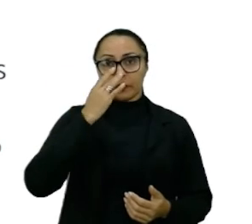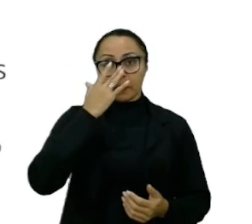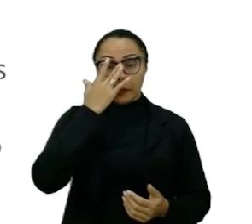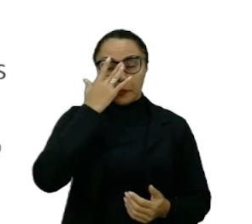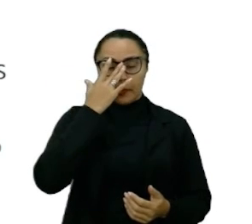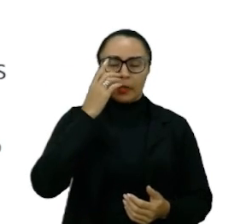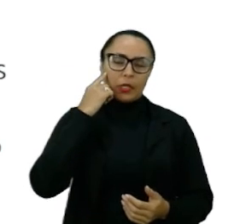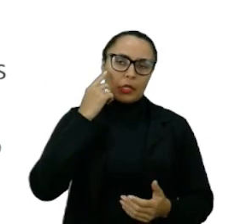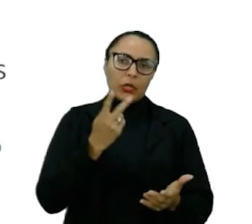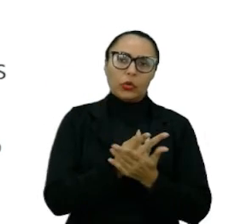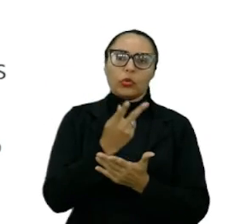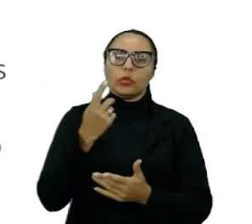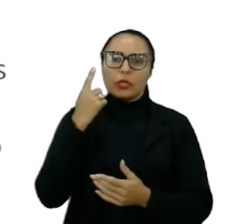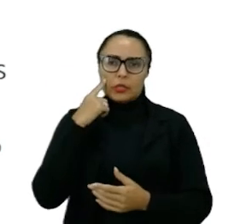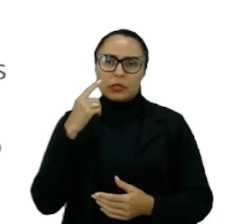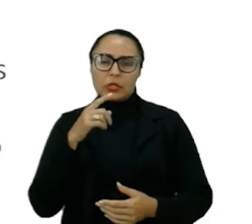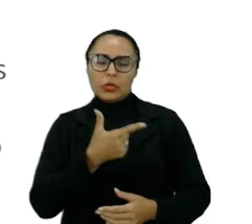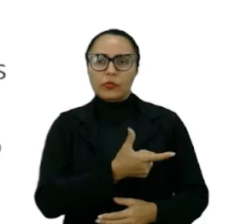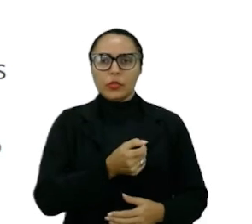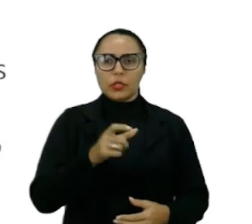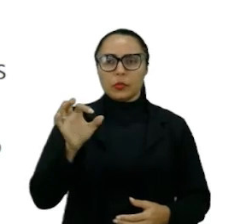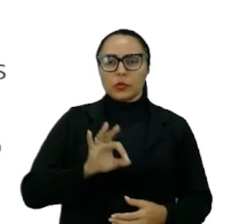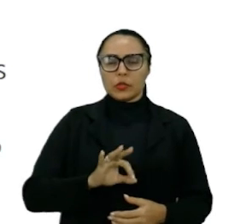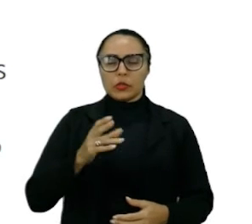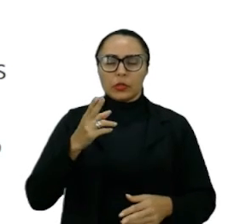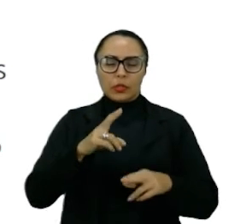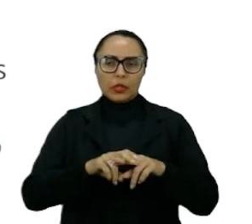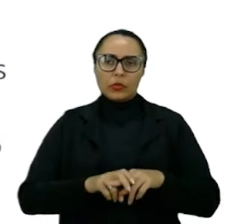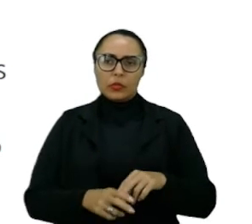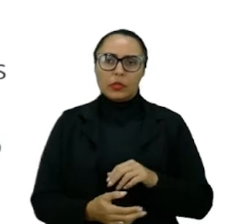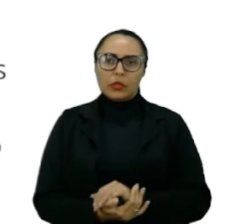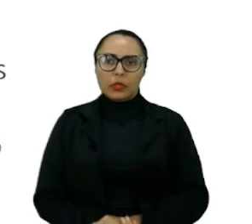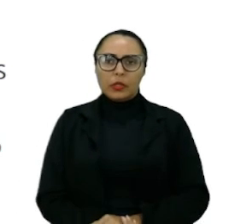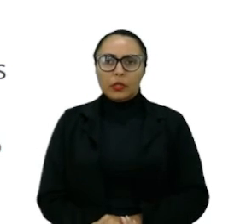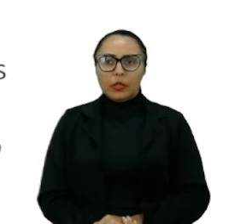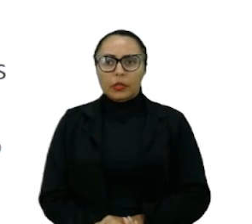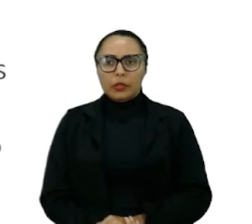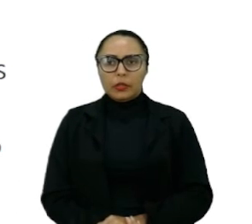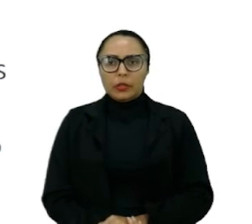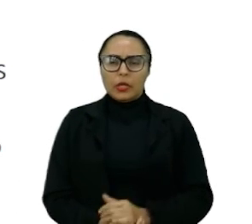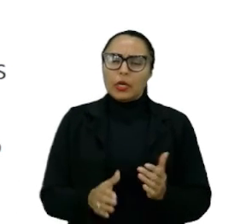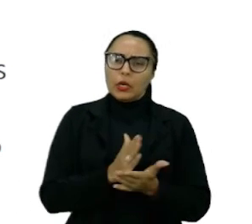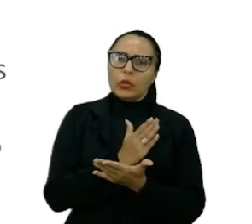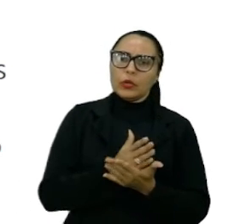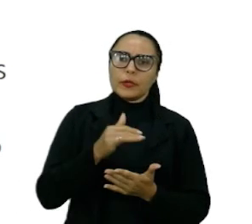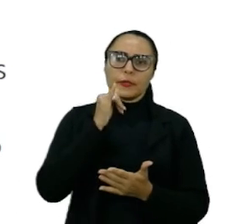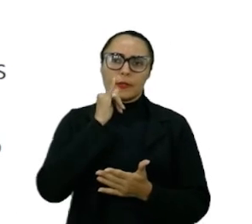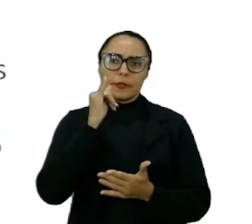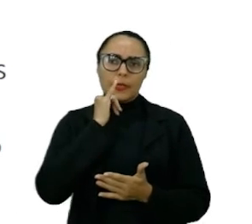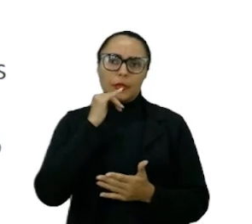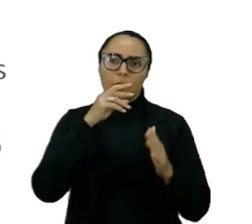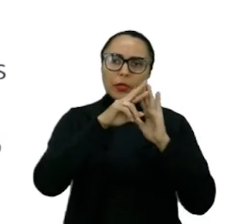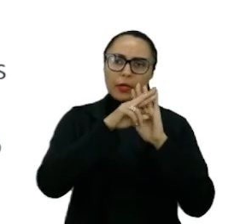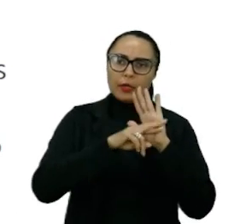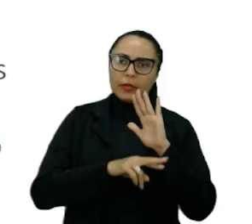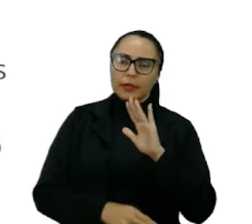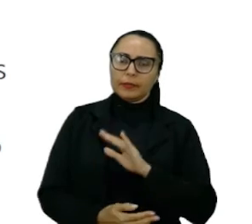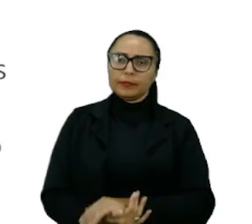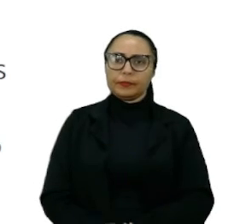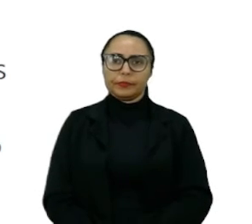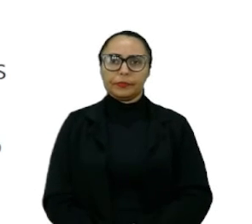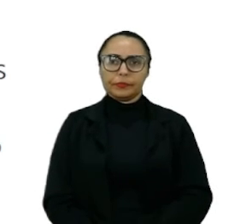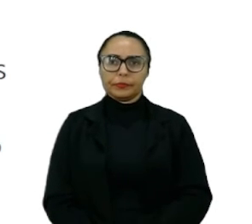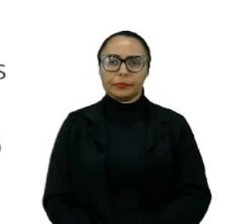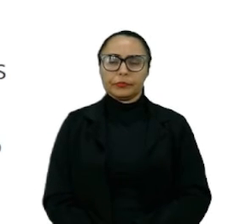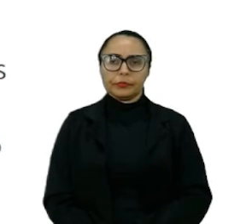por 20% de causas. Veja alguns exemplos práticos da regra de Pareto.